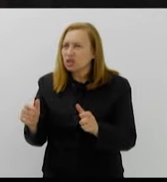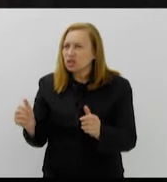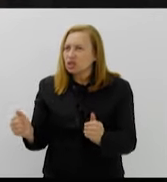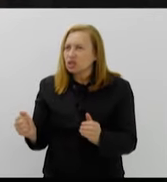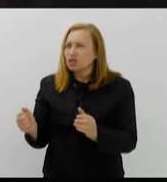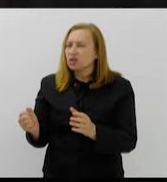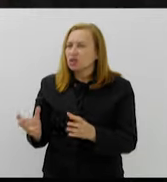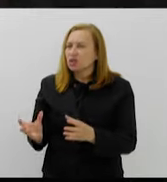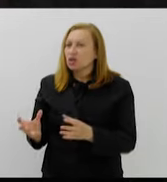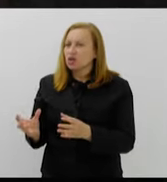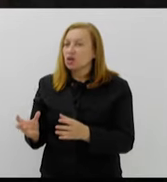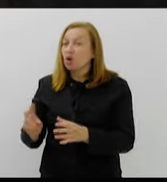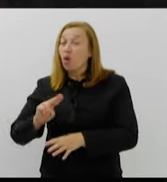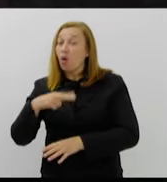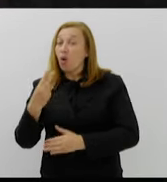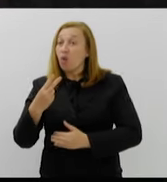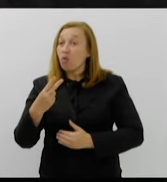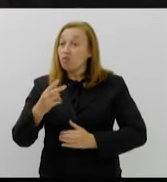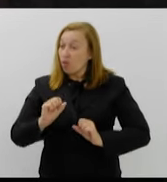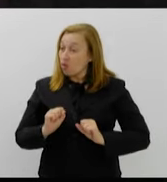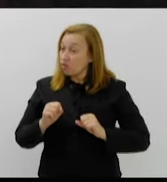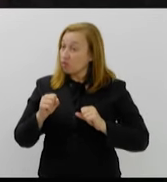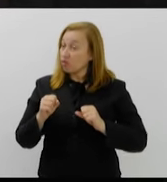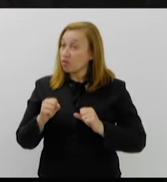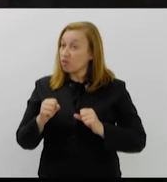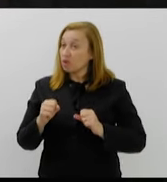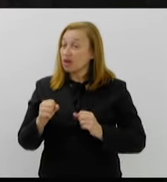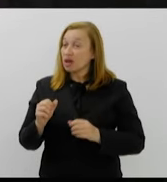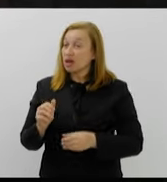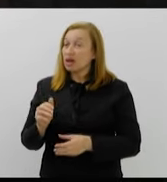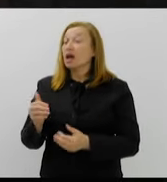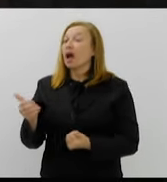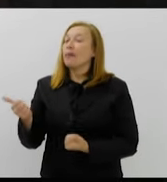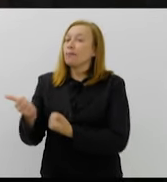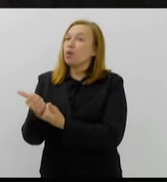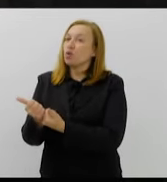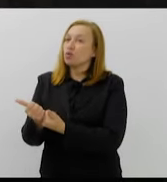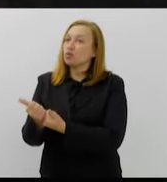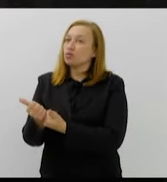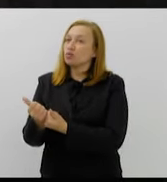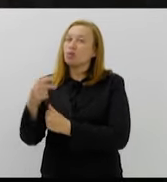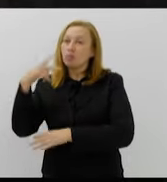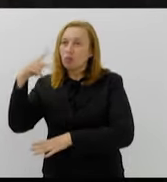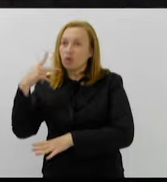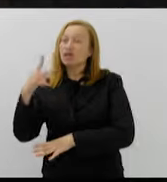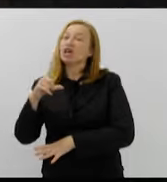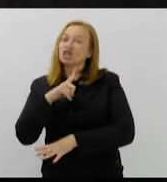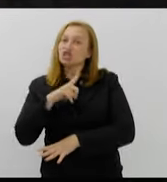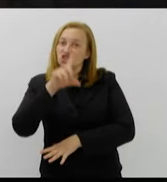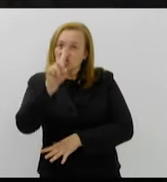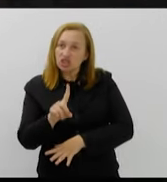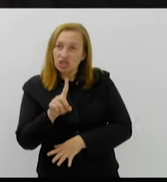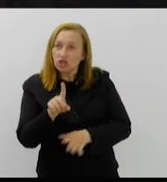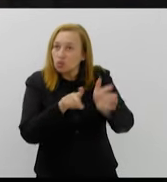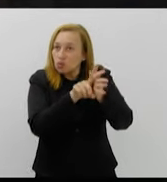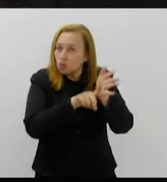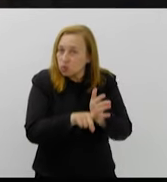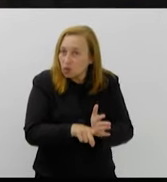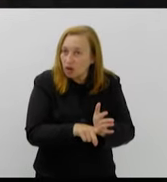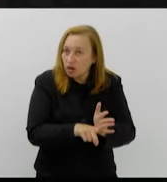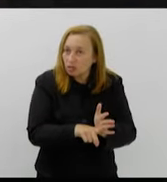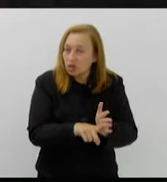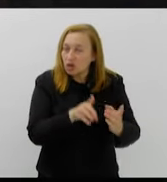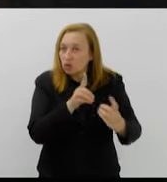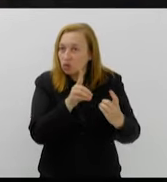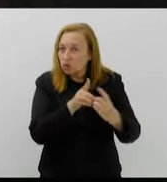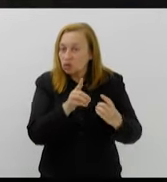oferecesse apoio político a ela tinha direito a fazer exame marcar sua consulta casoo você não